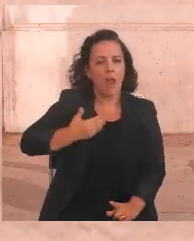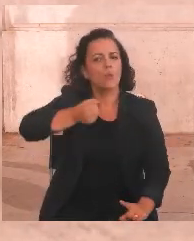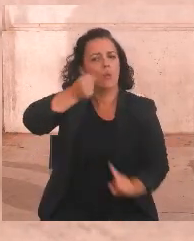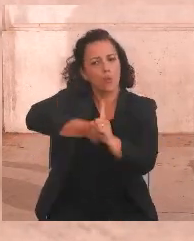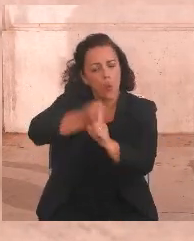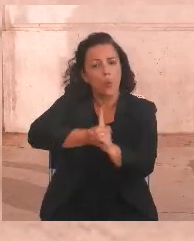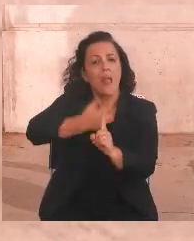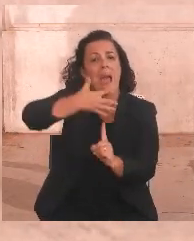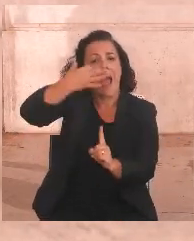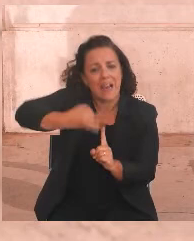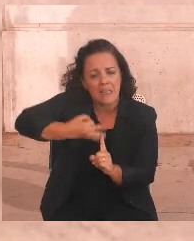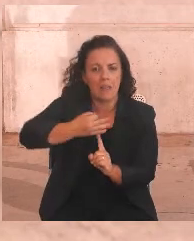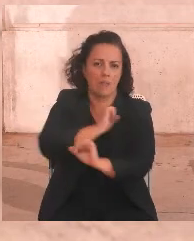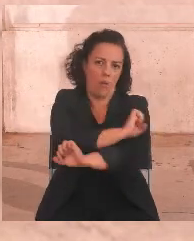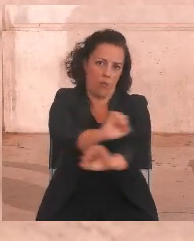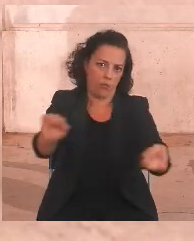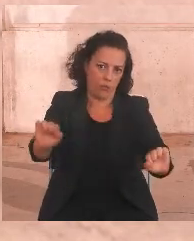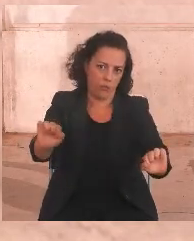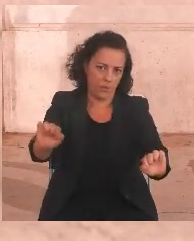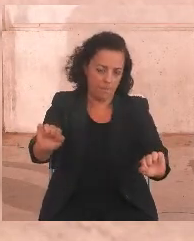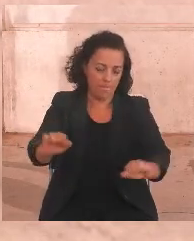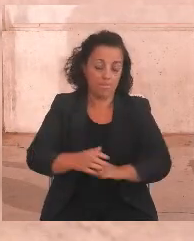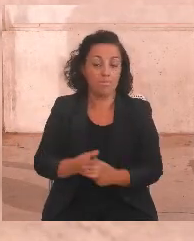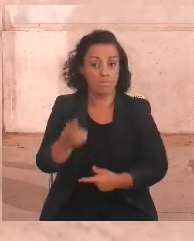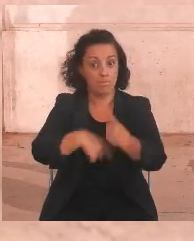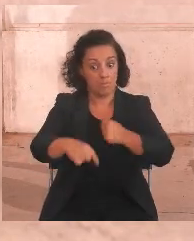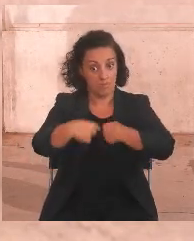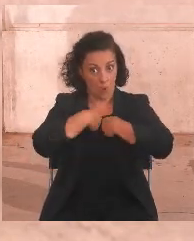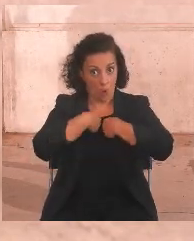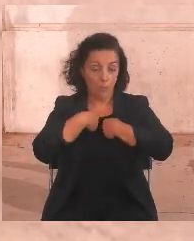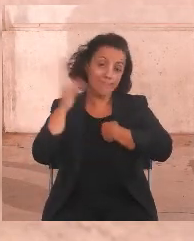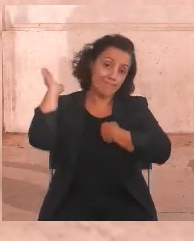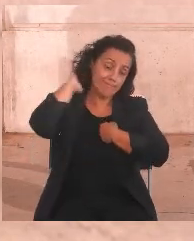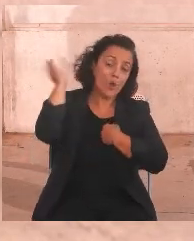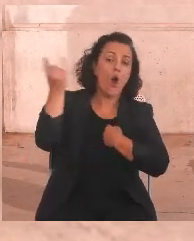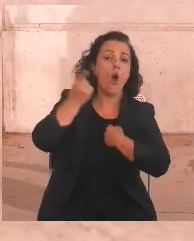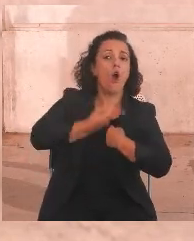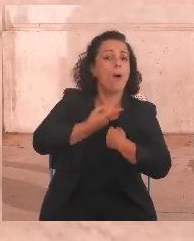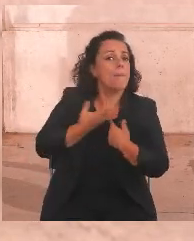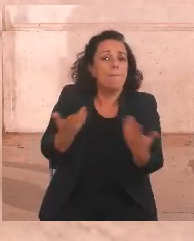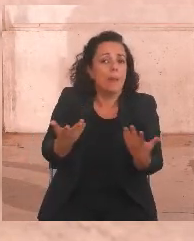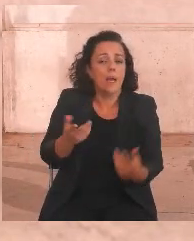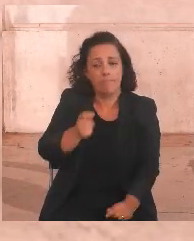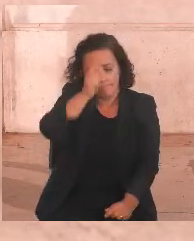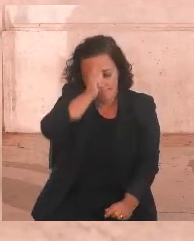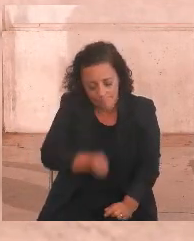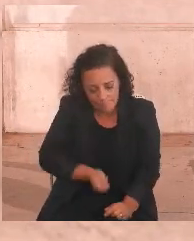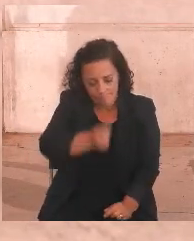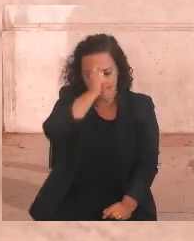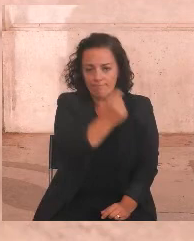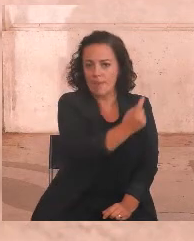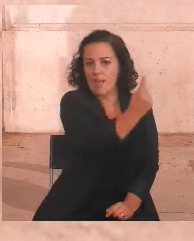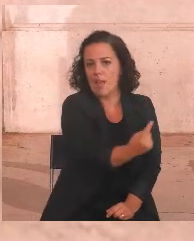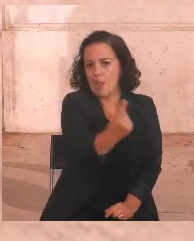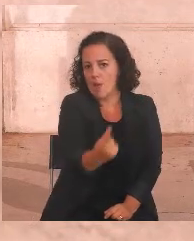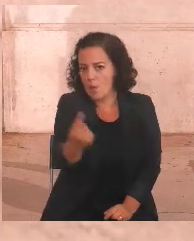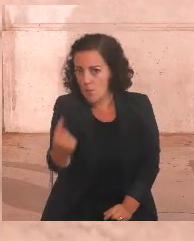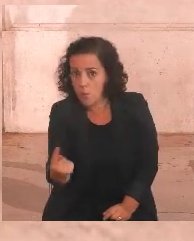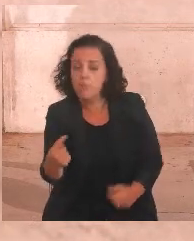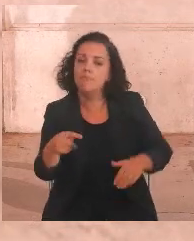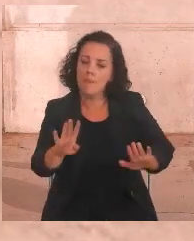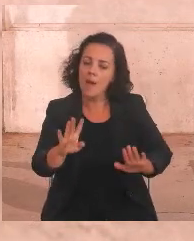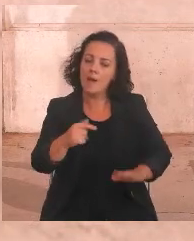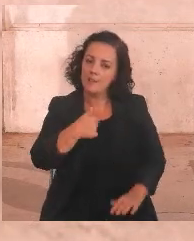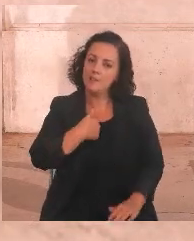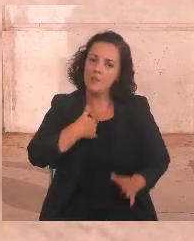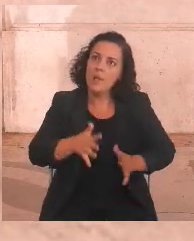convicções. Da minha parte, tenho a obrigação de respeitar a legitimidade de cada um, mas, ao mesmo tempo, tenho